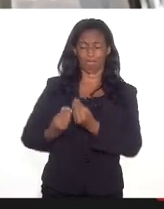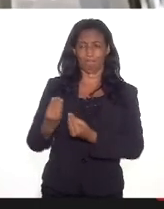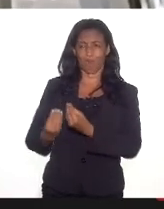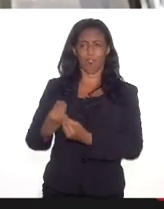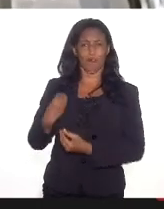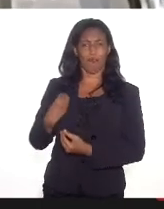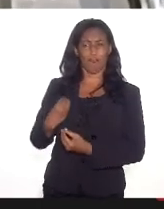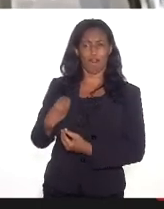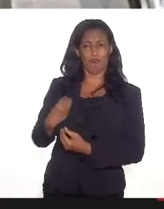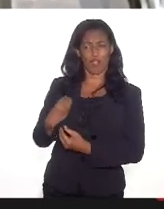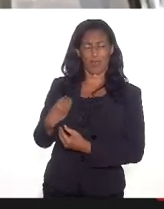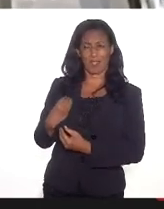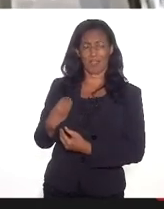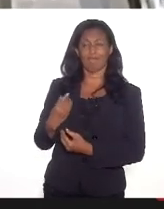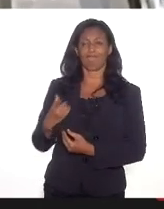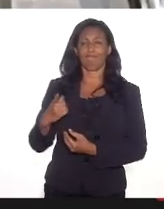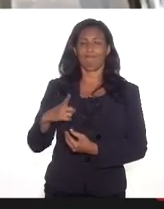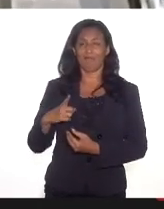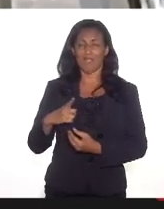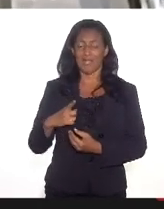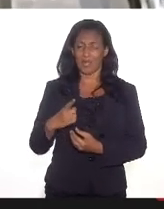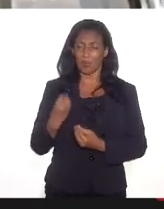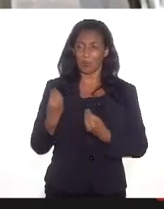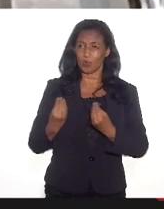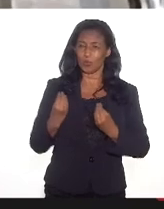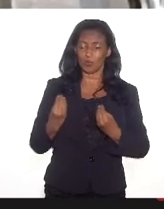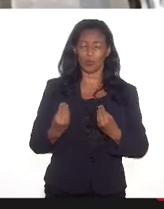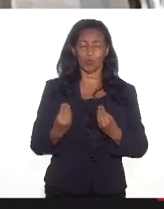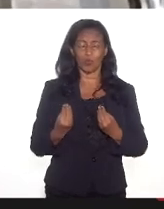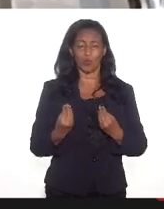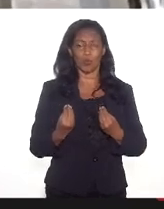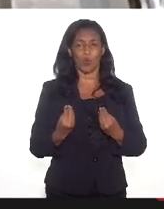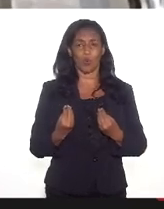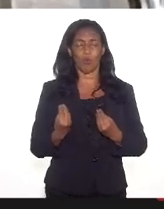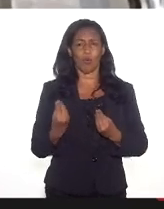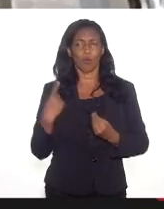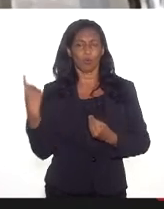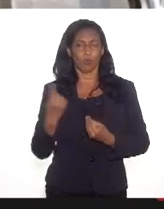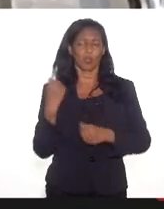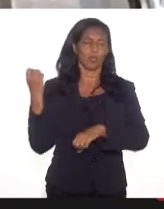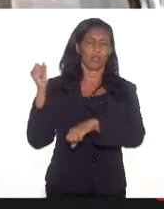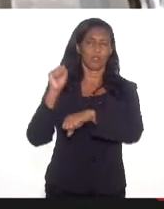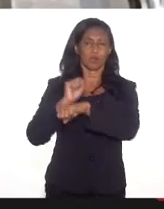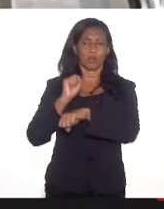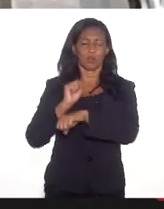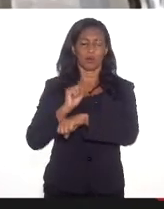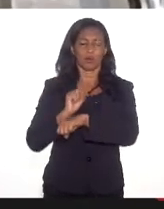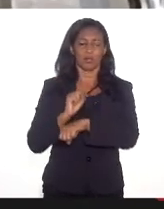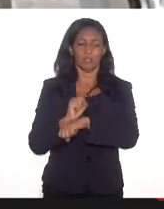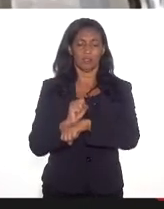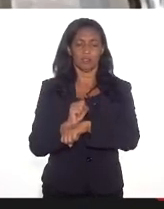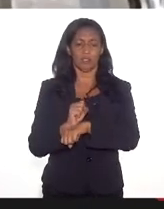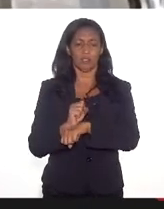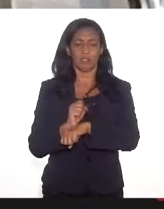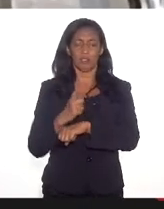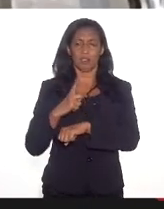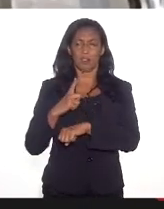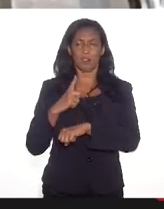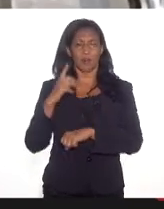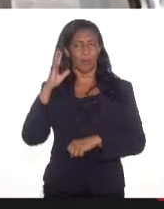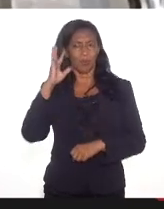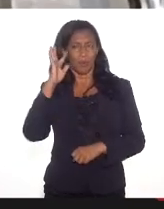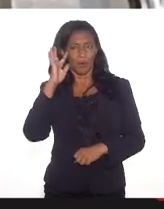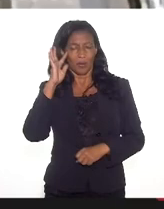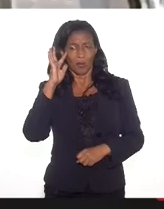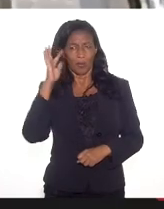disso tudo temos uma perspectiva de que se espera que a gente temos uma perspectiva